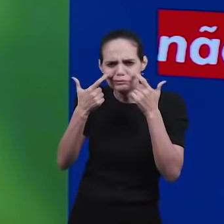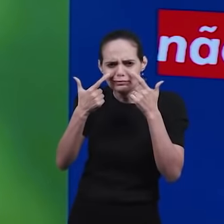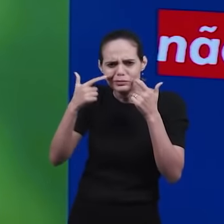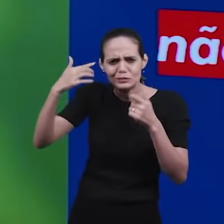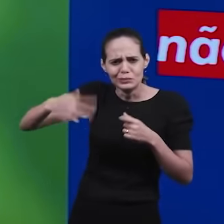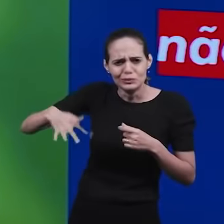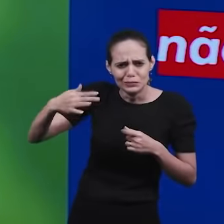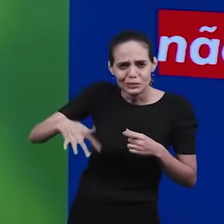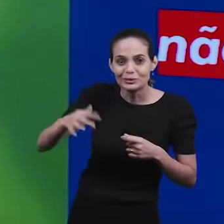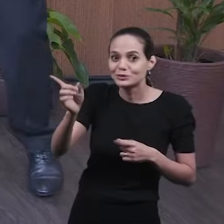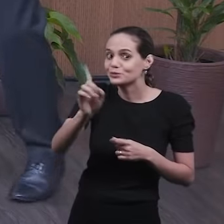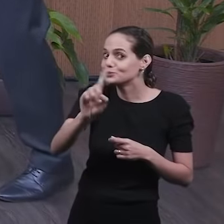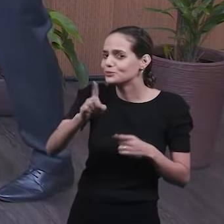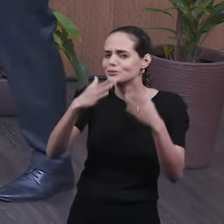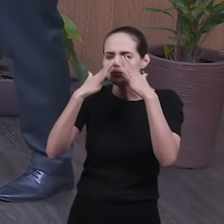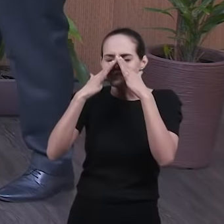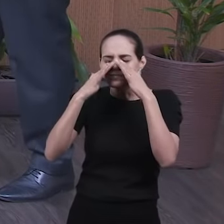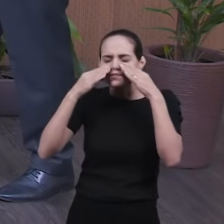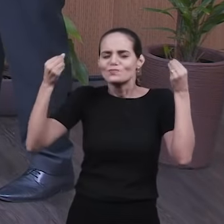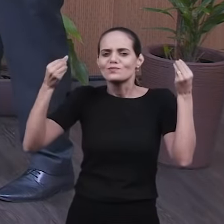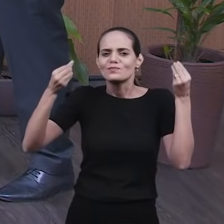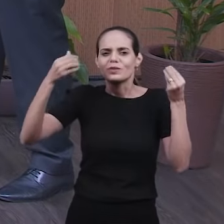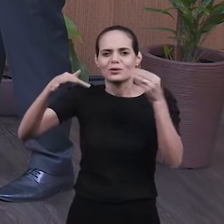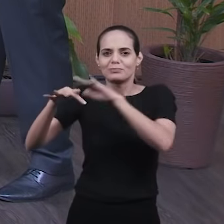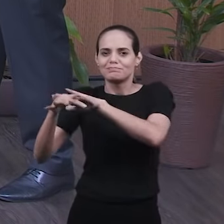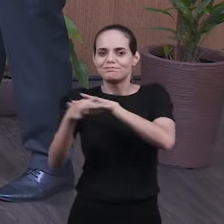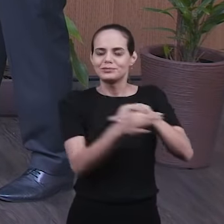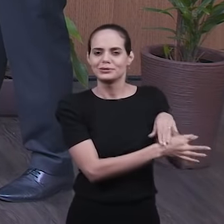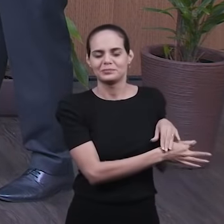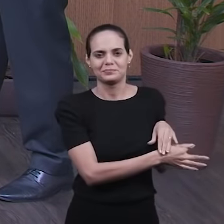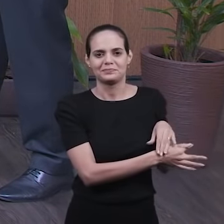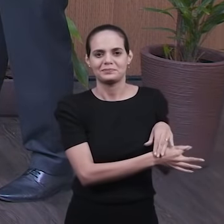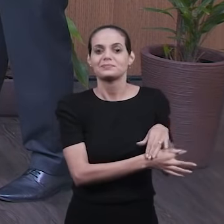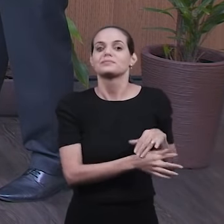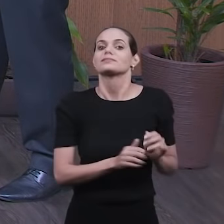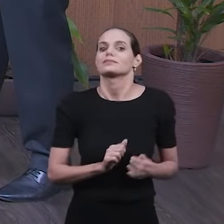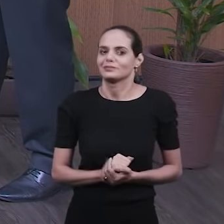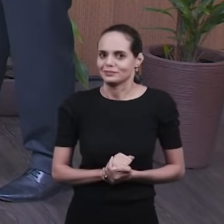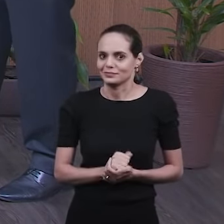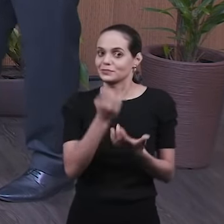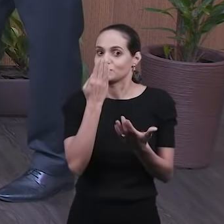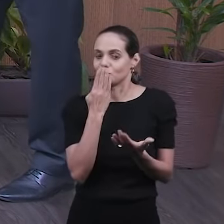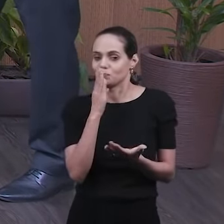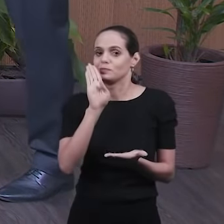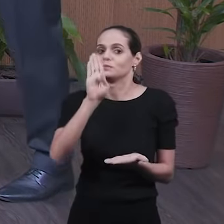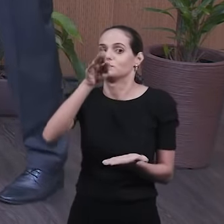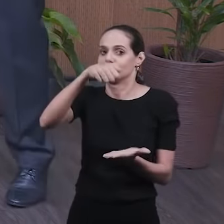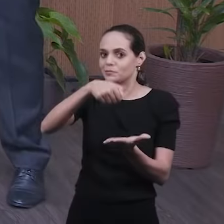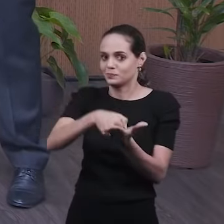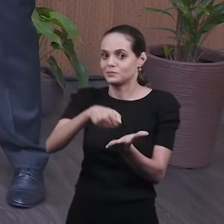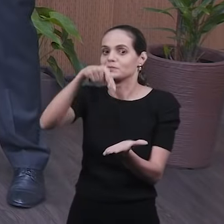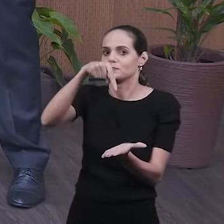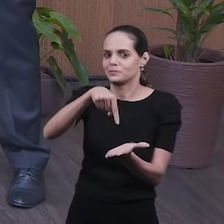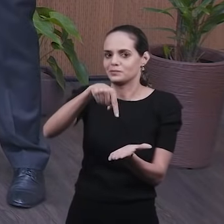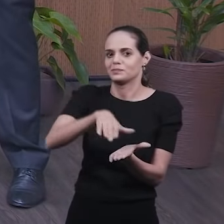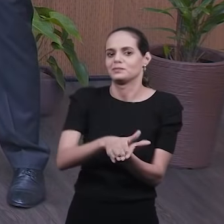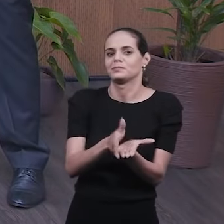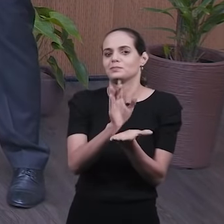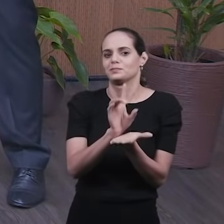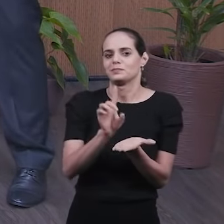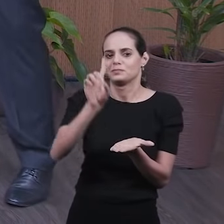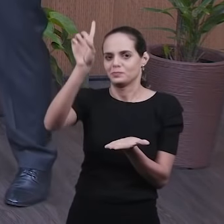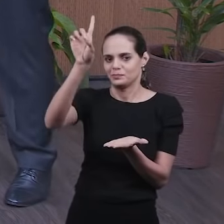dor, nem morte. Que é uma promessa que está estabelecida aqui na palavra de Deus.